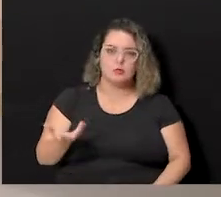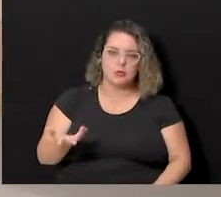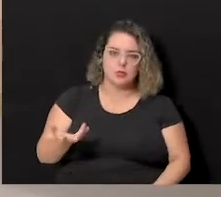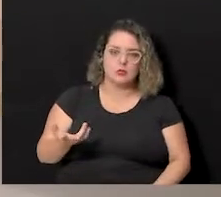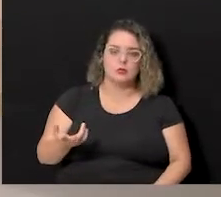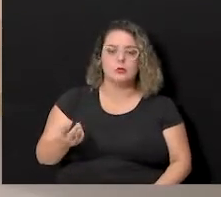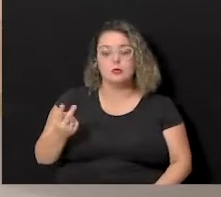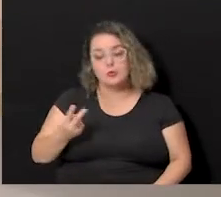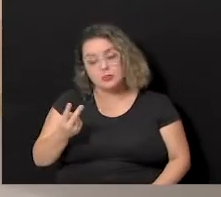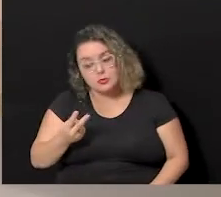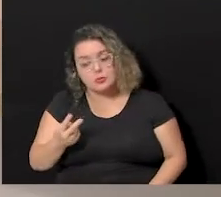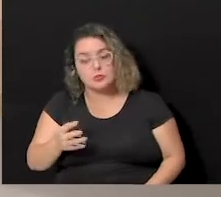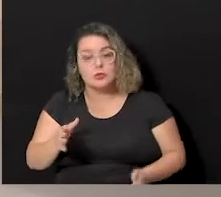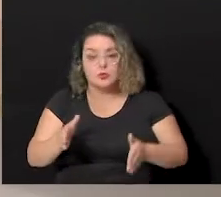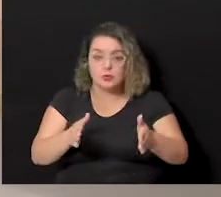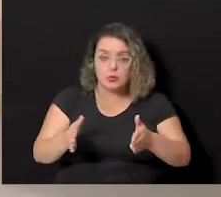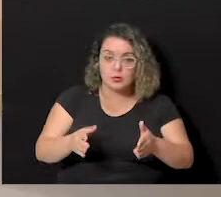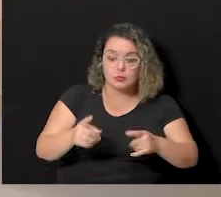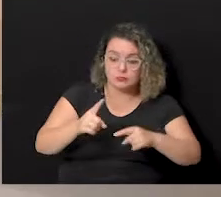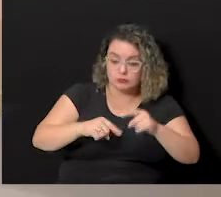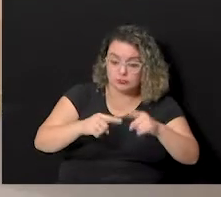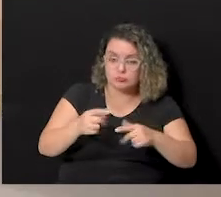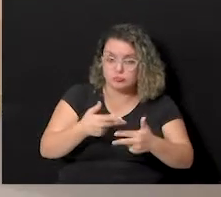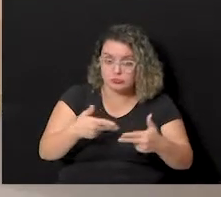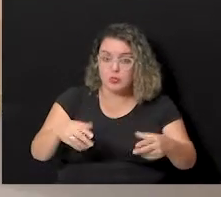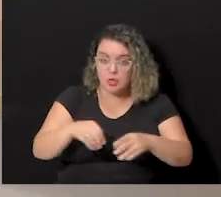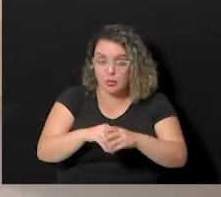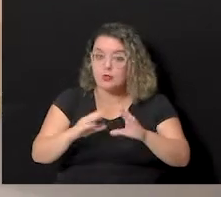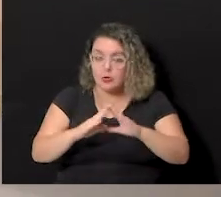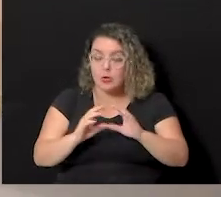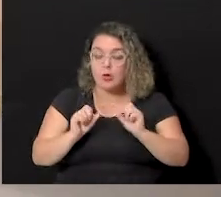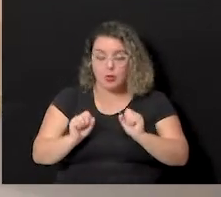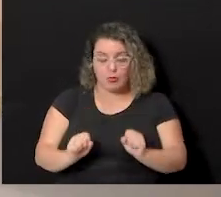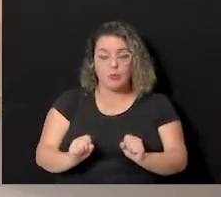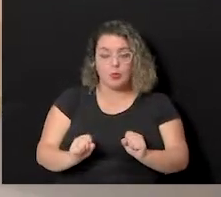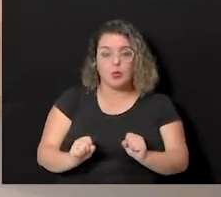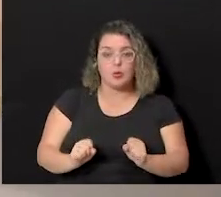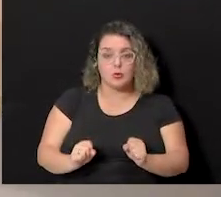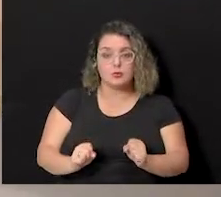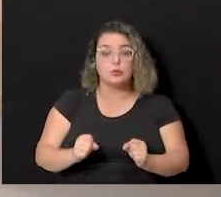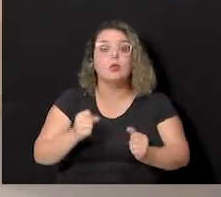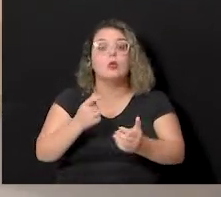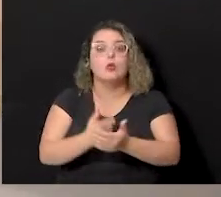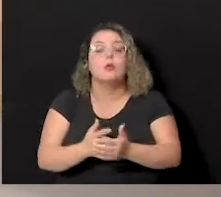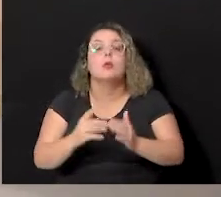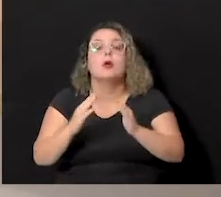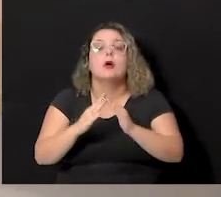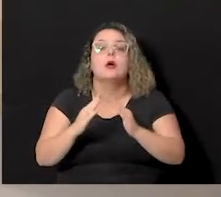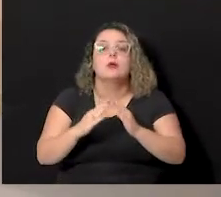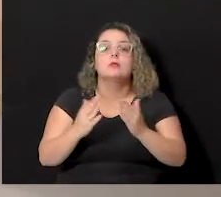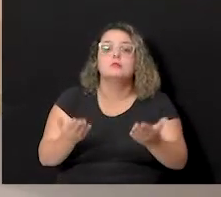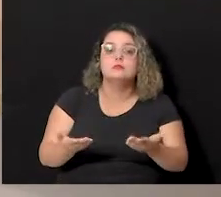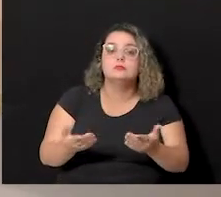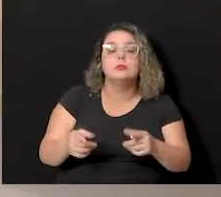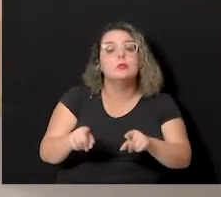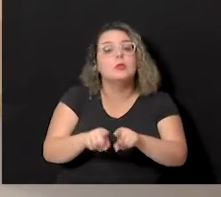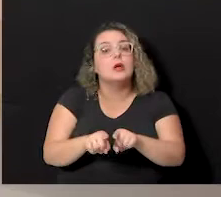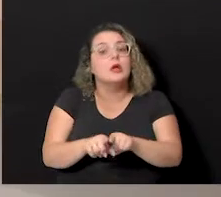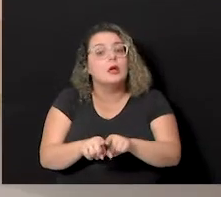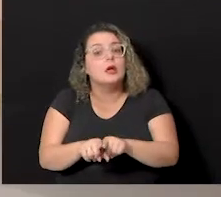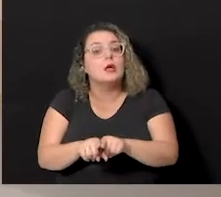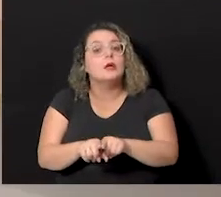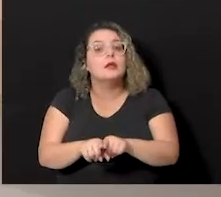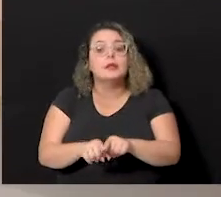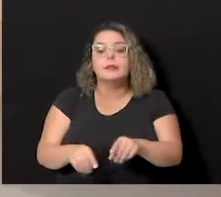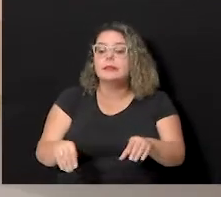E segundo, em relação a móveis e equipamentos, hoje existem boas possibilidades de compra de móveis e equipamentos em sites de